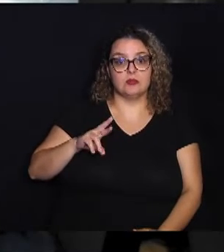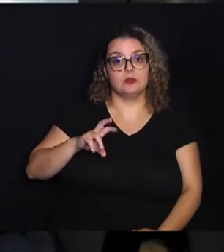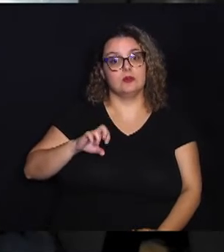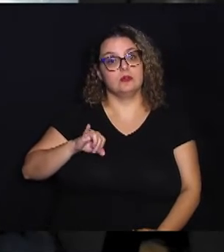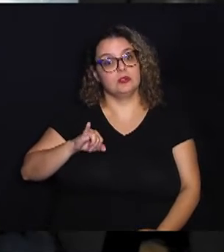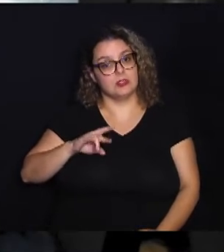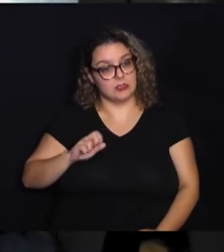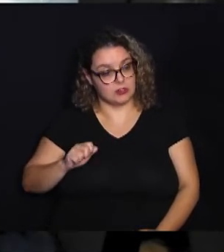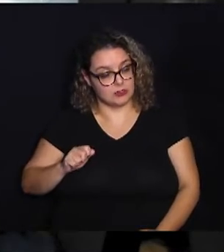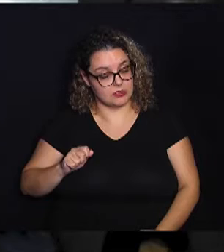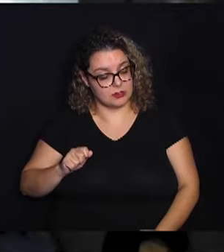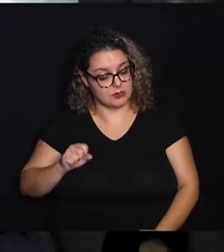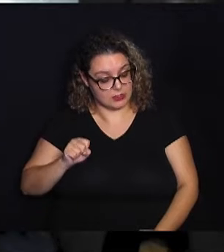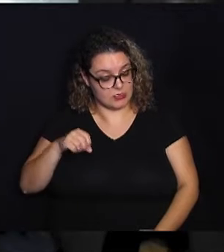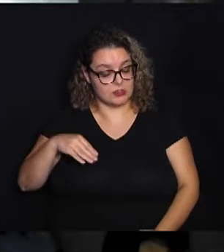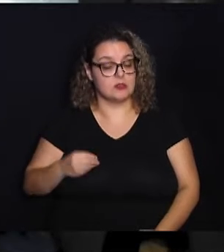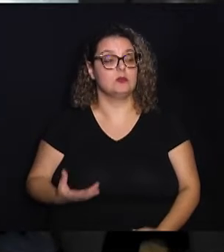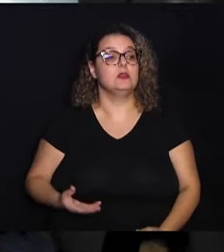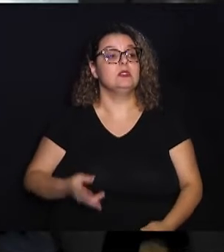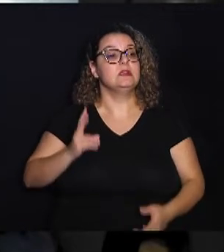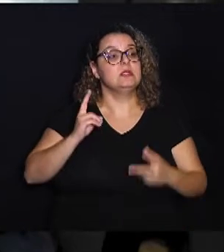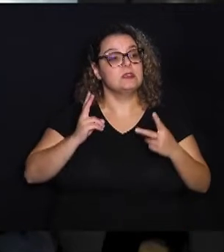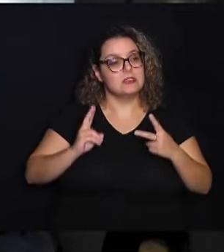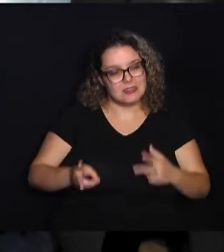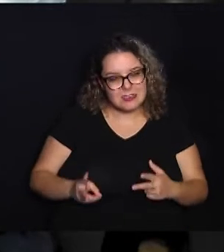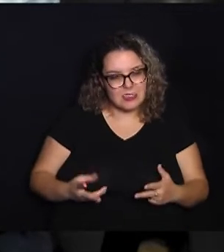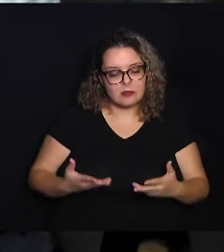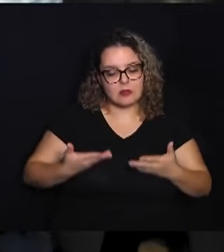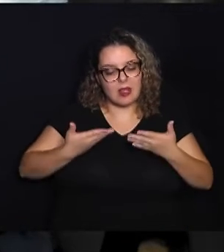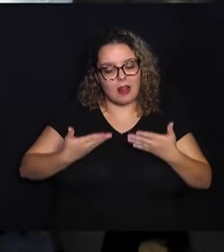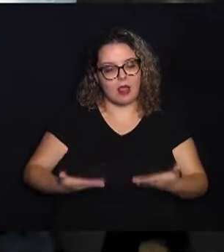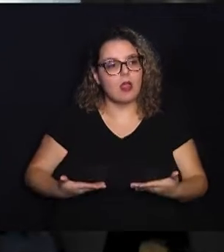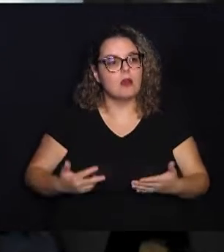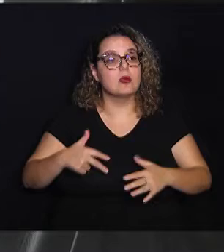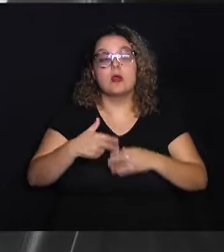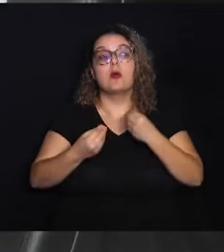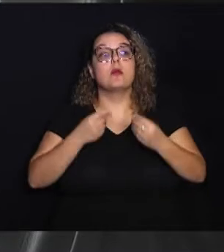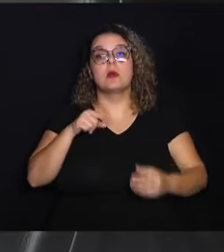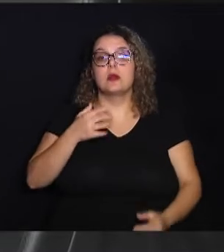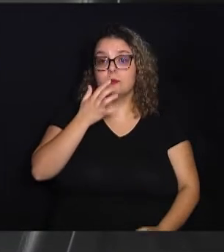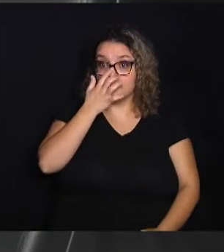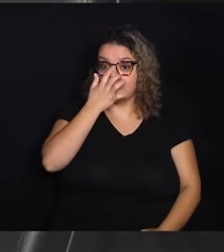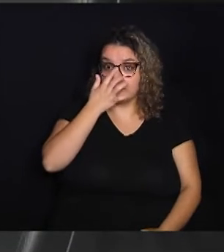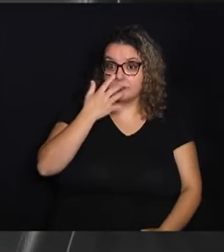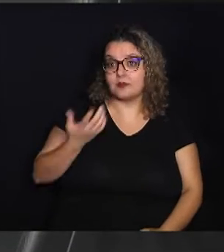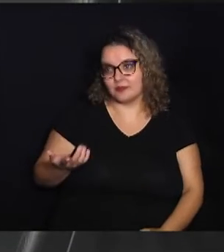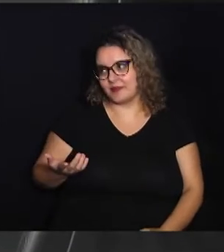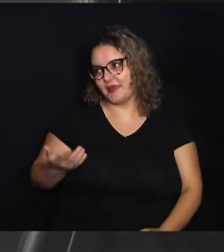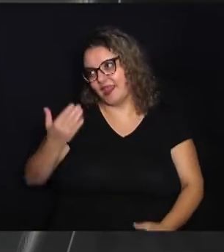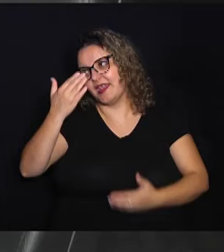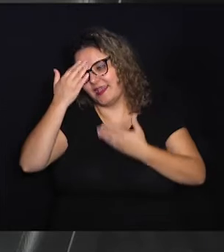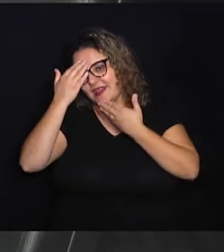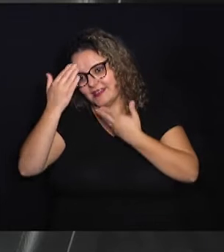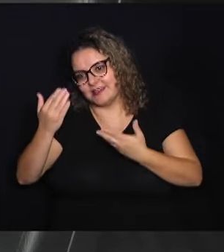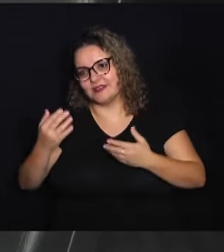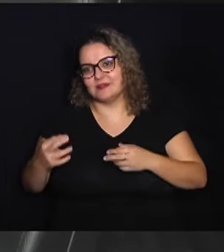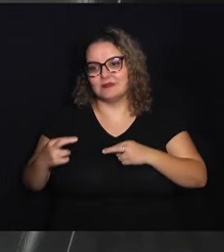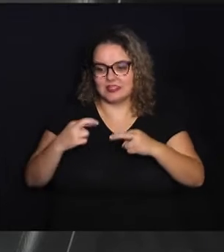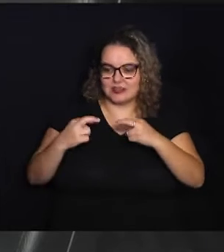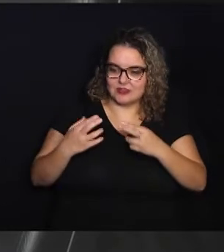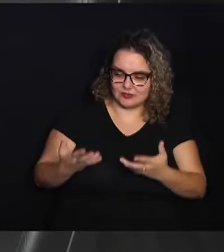pronuncia, toda vez que se posiciona. Como é isso? Ô, Mirna, do mesmo jeito, até agradeço pela sua